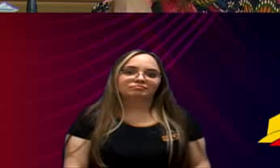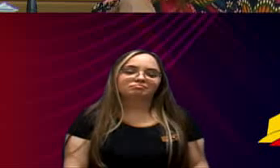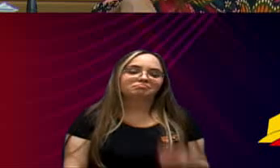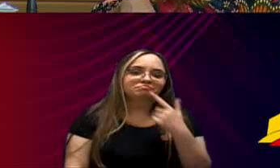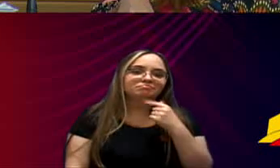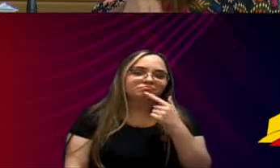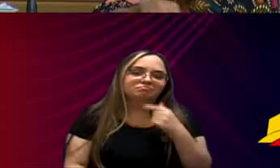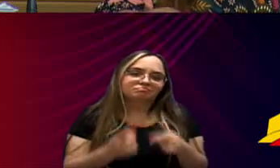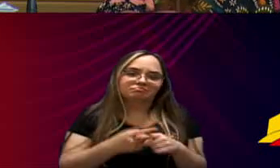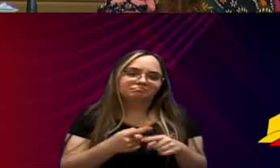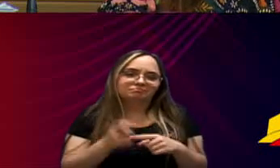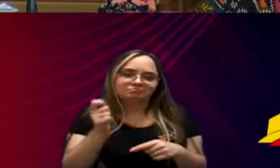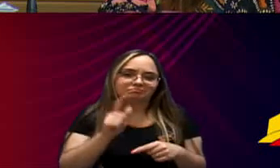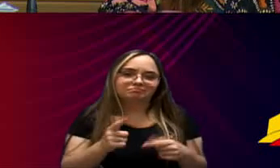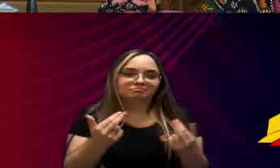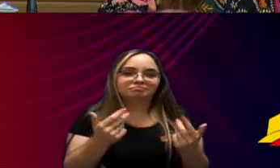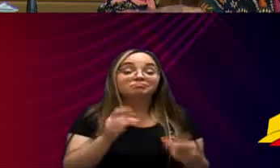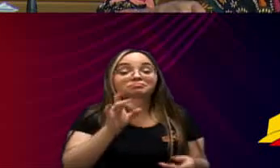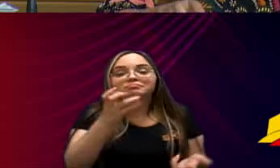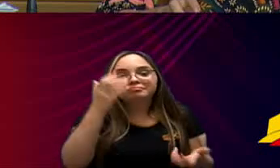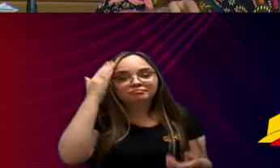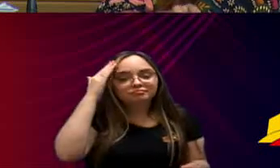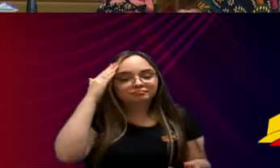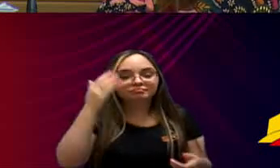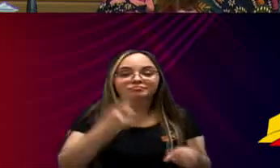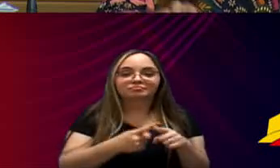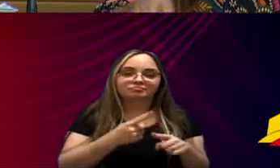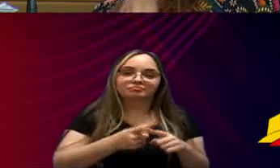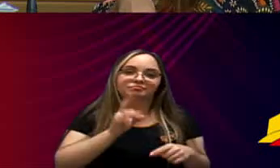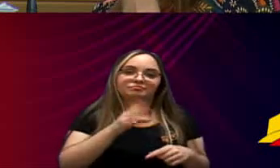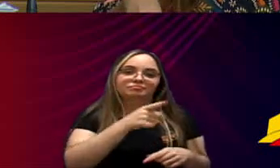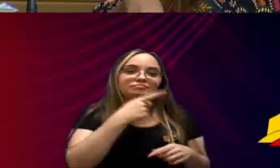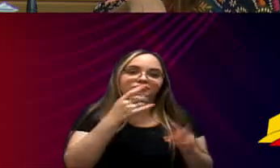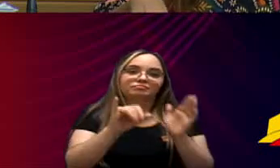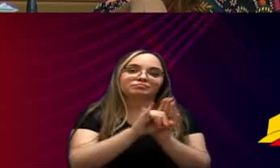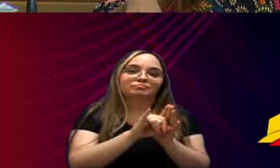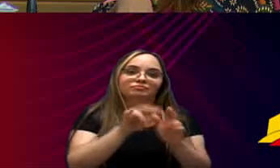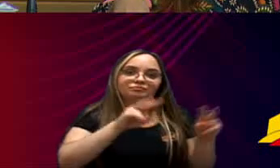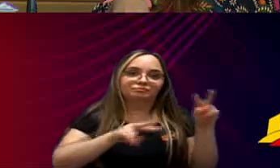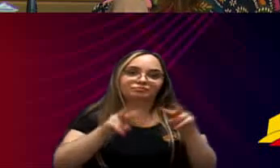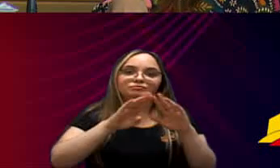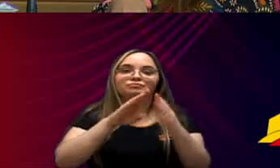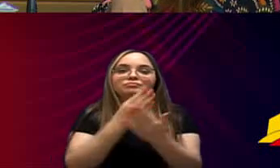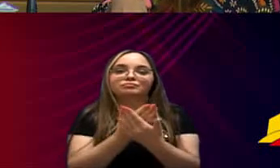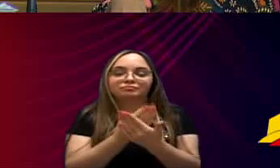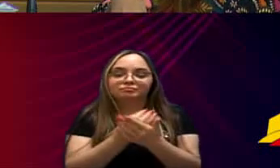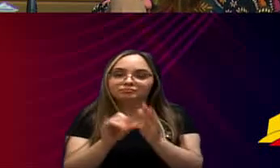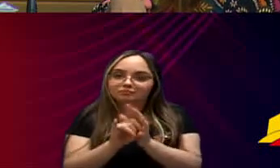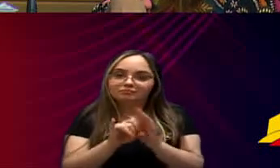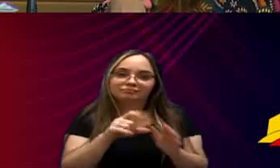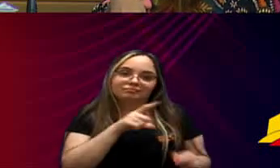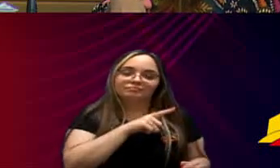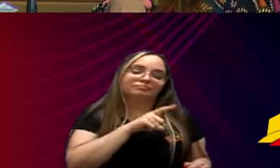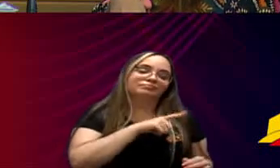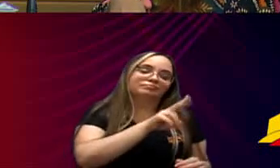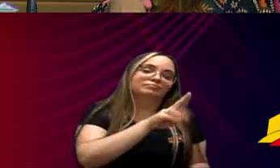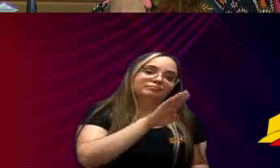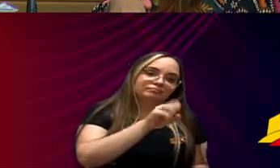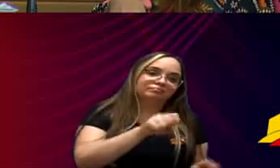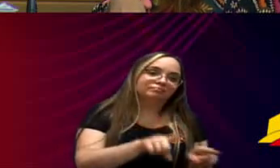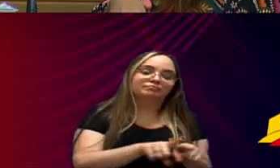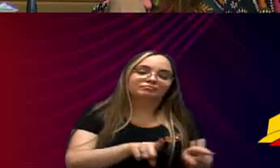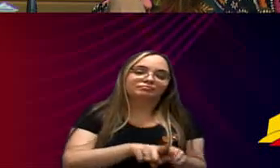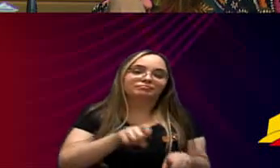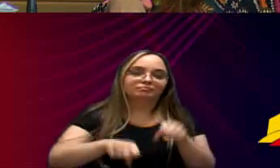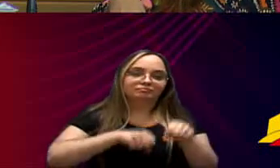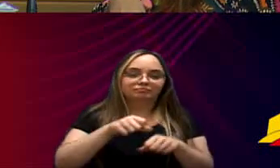azul. Sim, eu só queria entender. A identidade, a secretária falou que a identidade numa escola, numa unidade básica de saúde, e também na